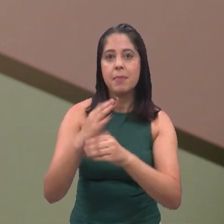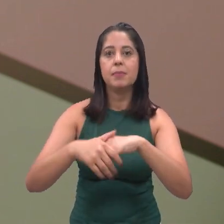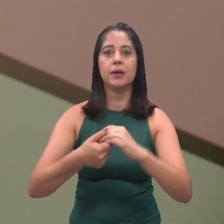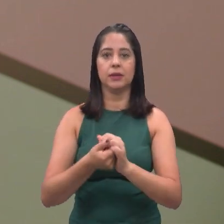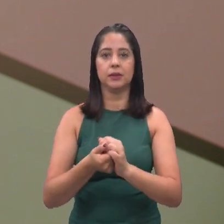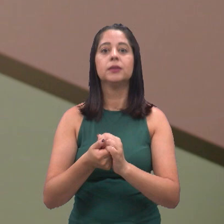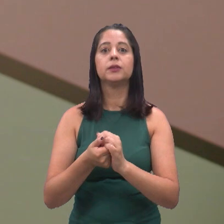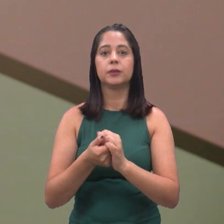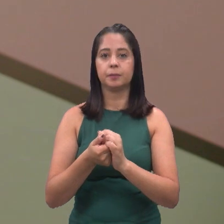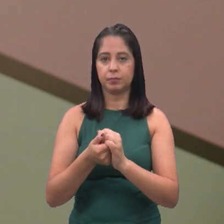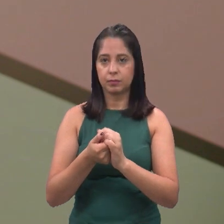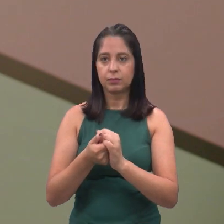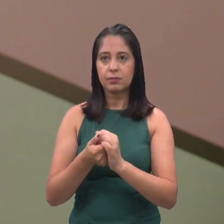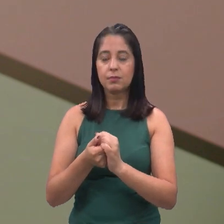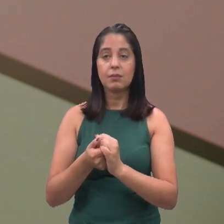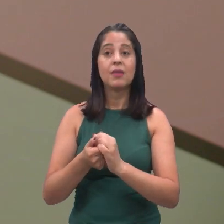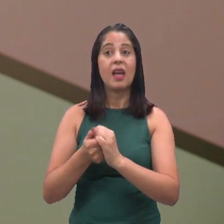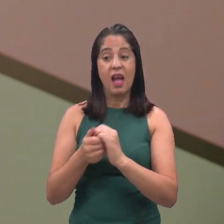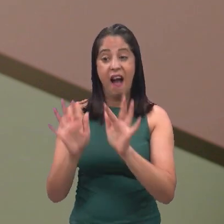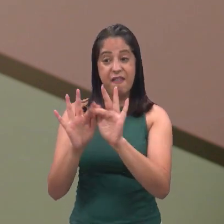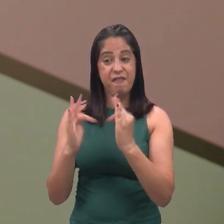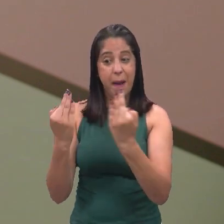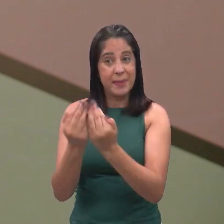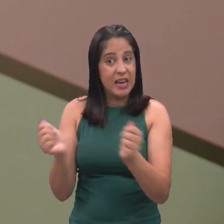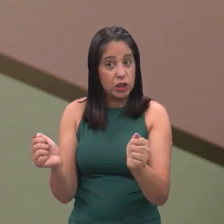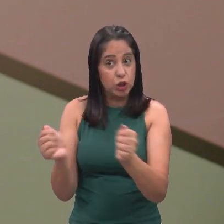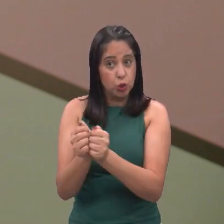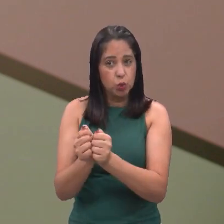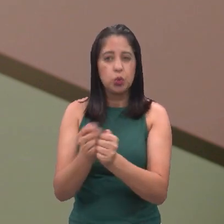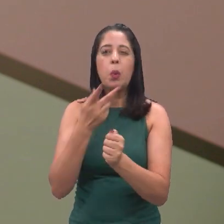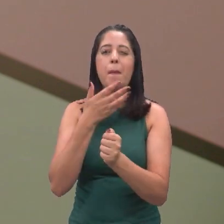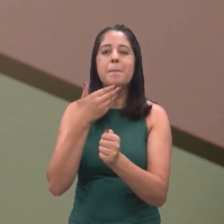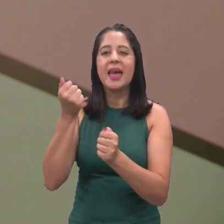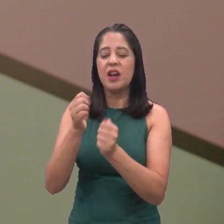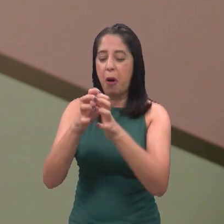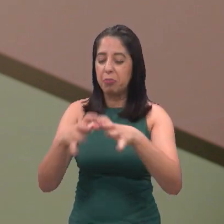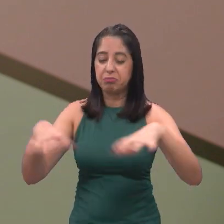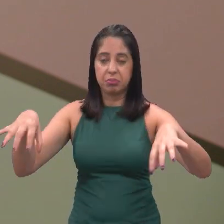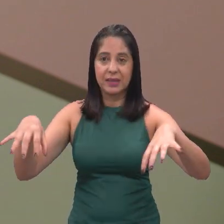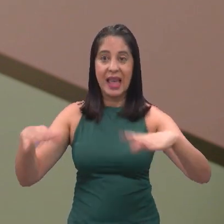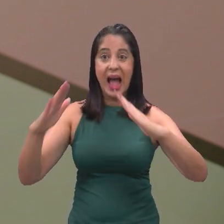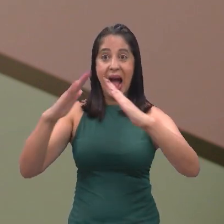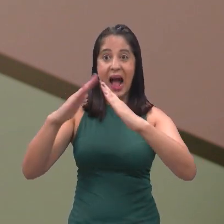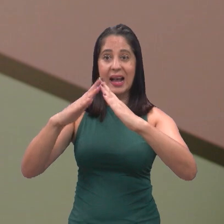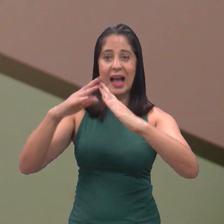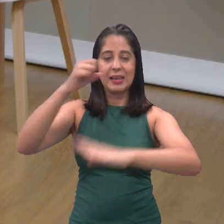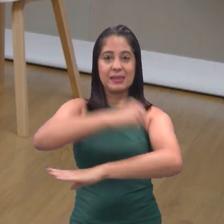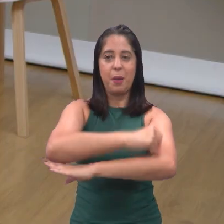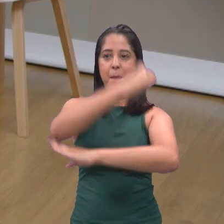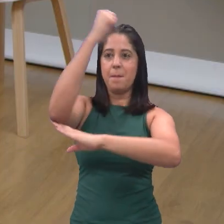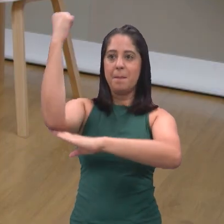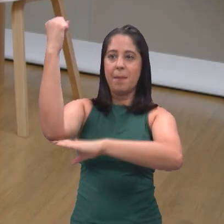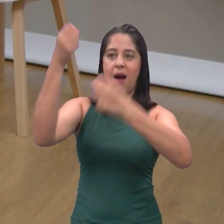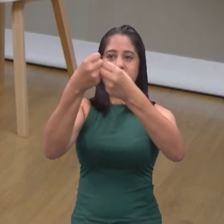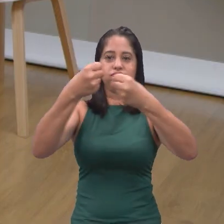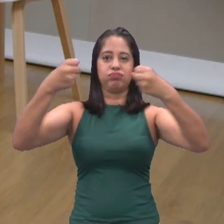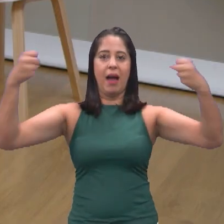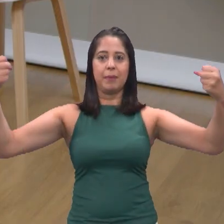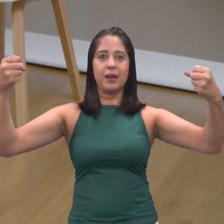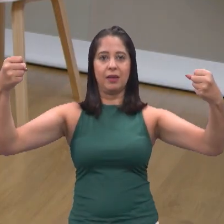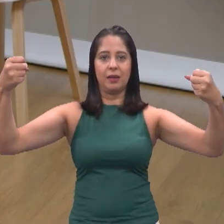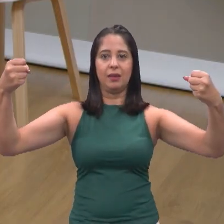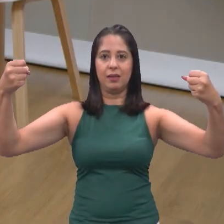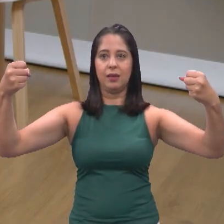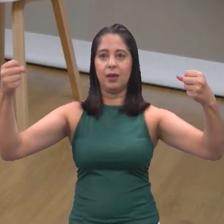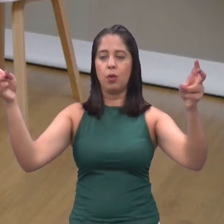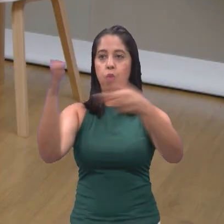de casa, ficar em ambientes diferentes, manter a casa ventilada. Então, são os cuidados principais. Não dá para cair no esquecimento, né?